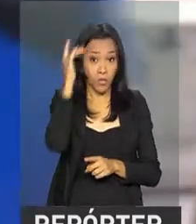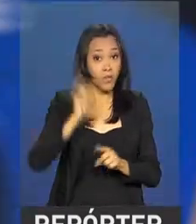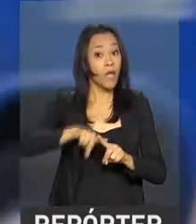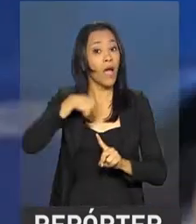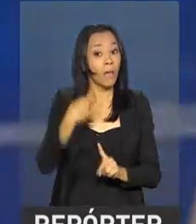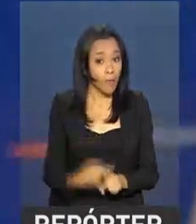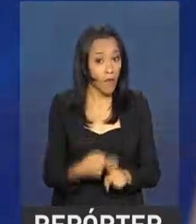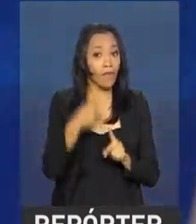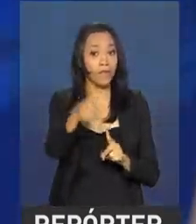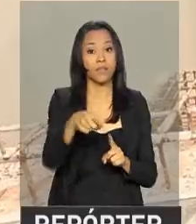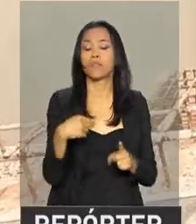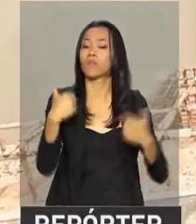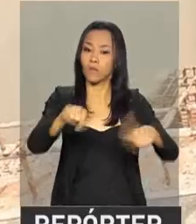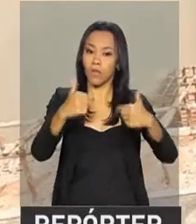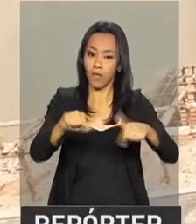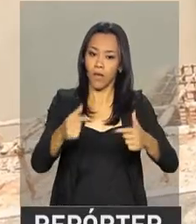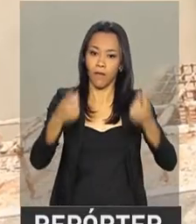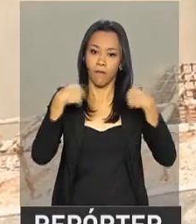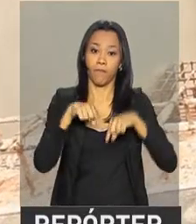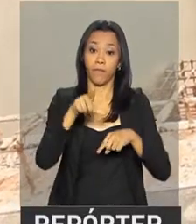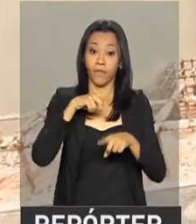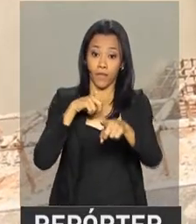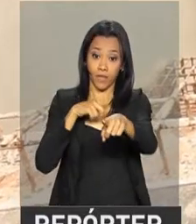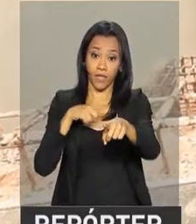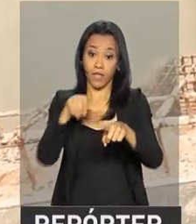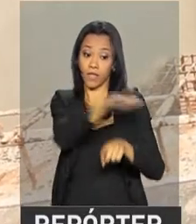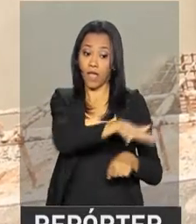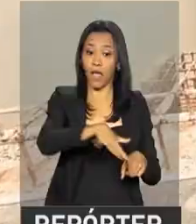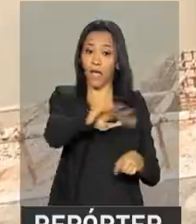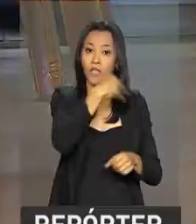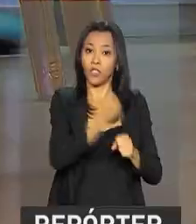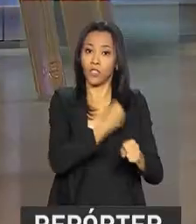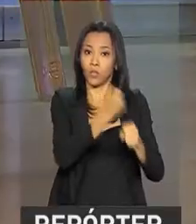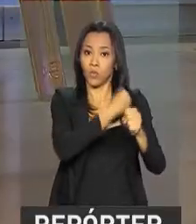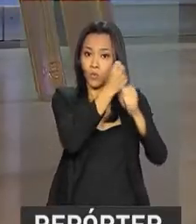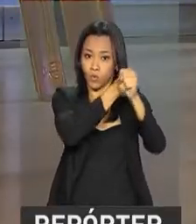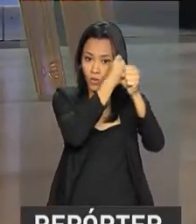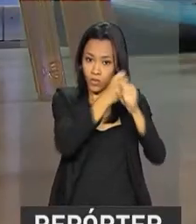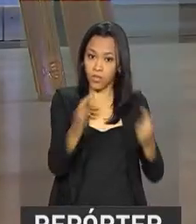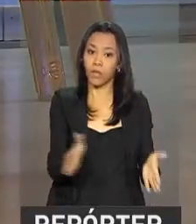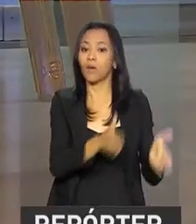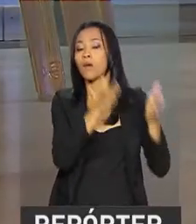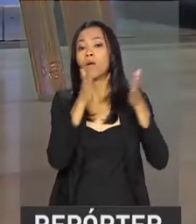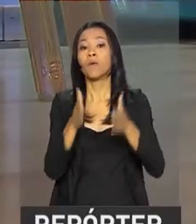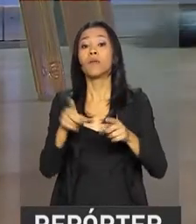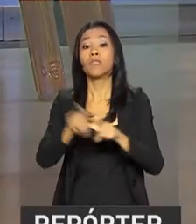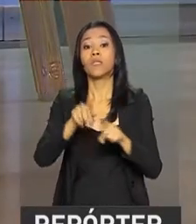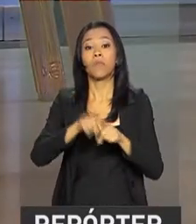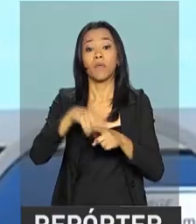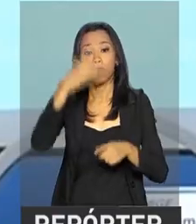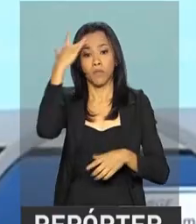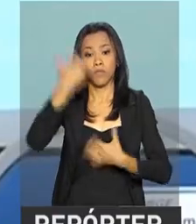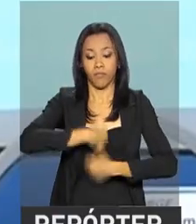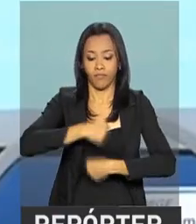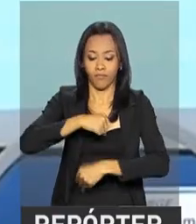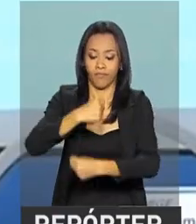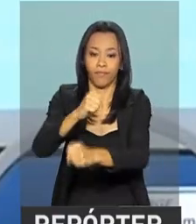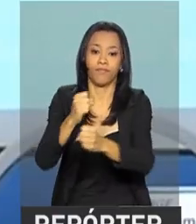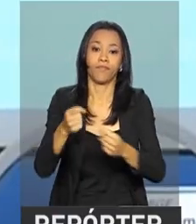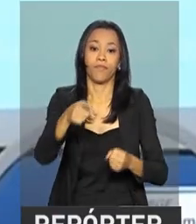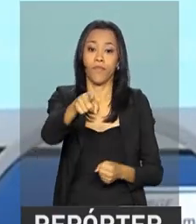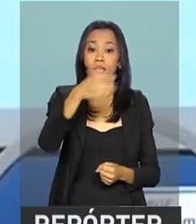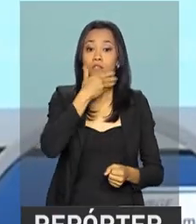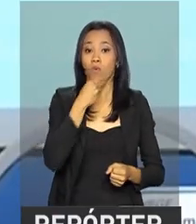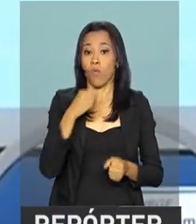no mercado de trabalho os destaques vão para as áreas de construção trabalhos domésticos e por conta própria para o coordenador da